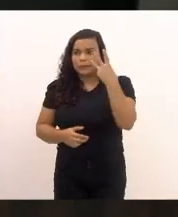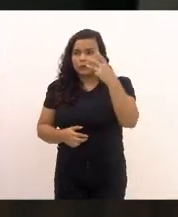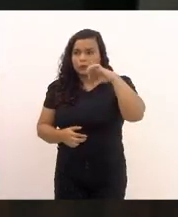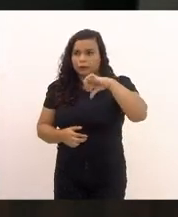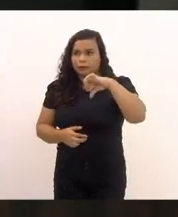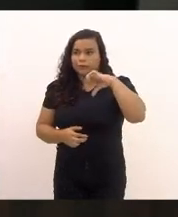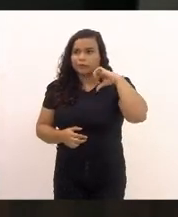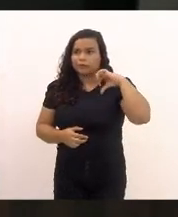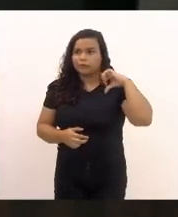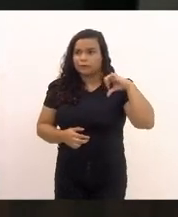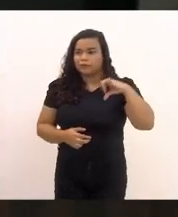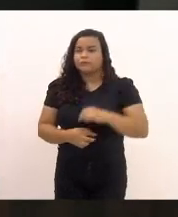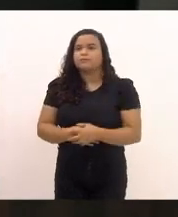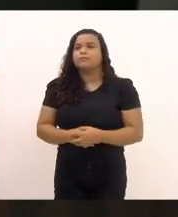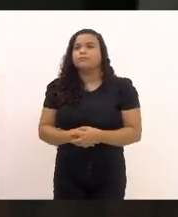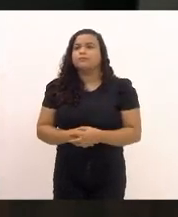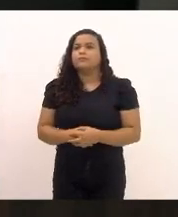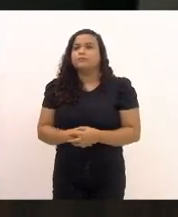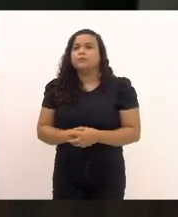3999. E